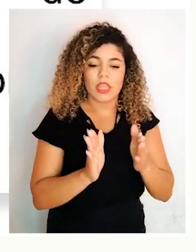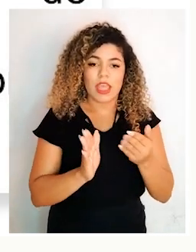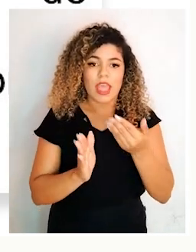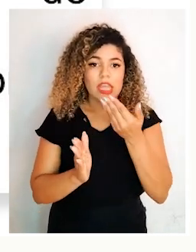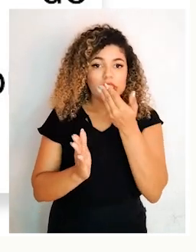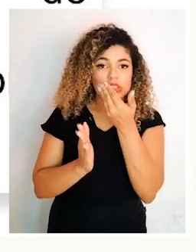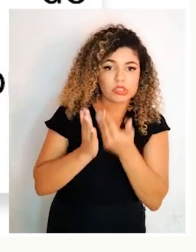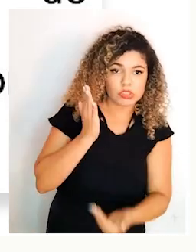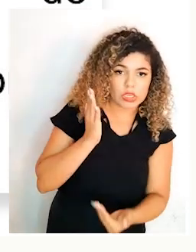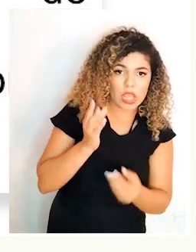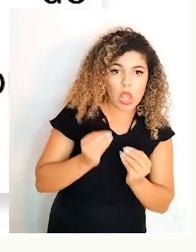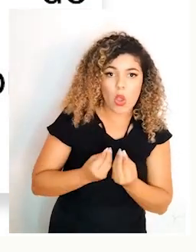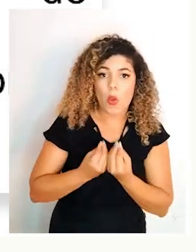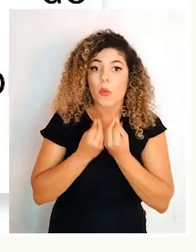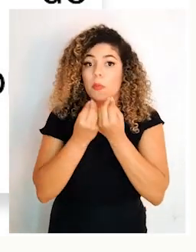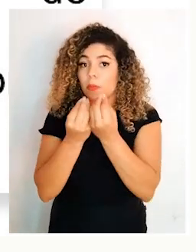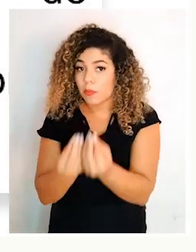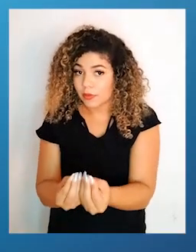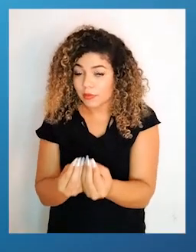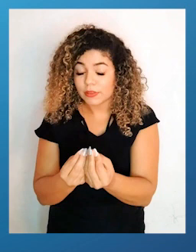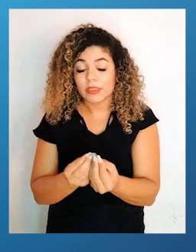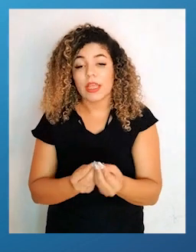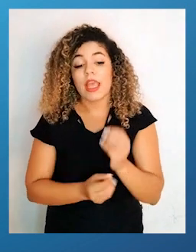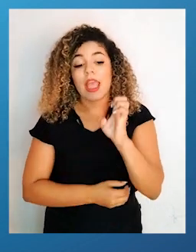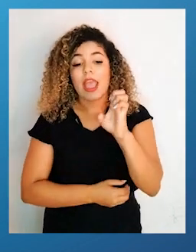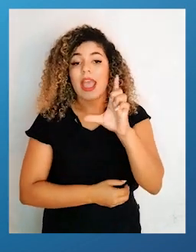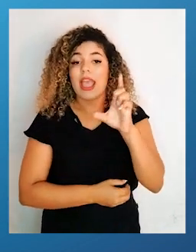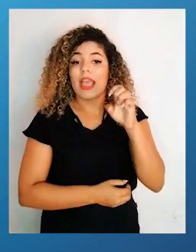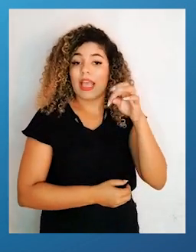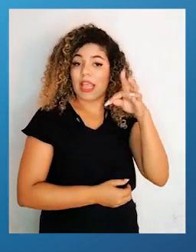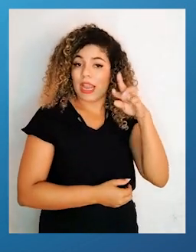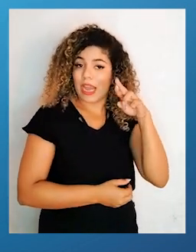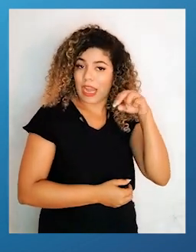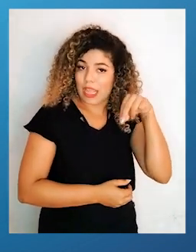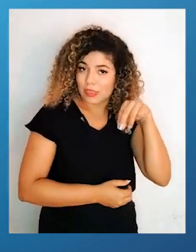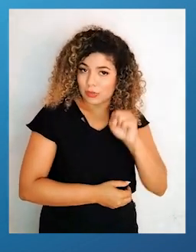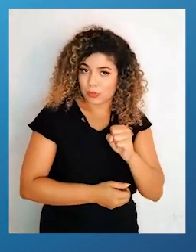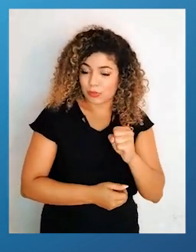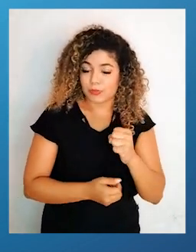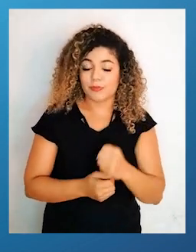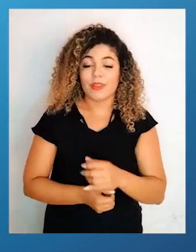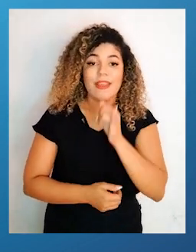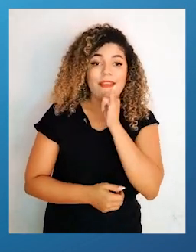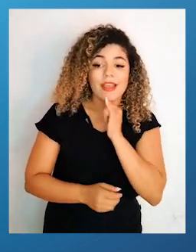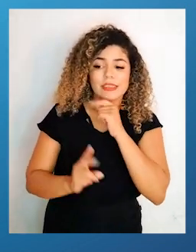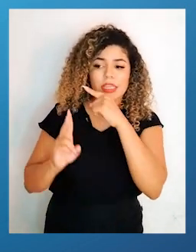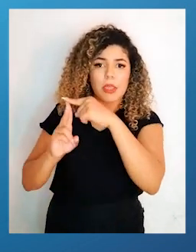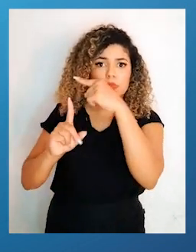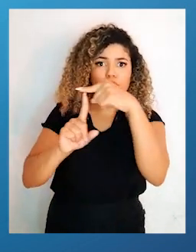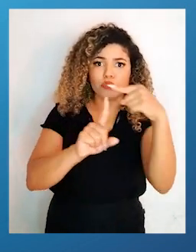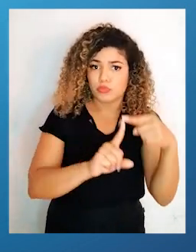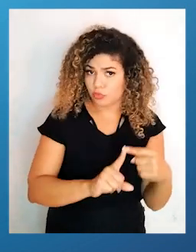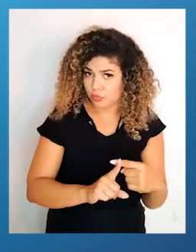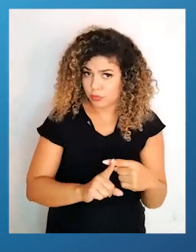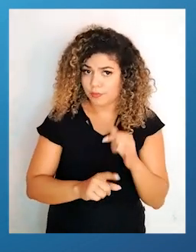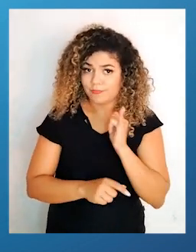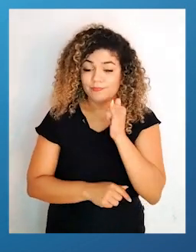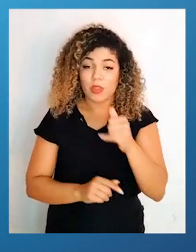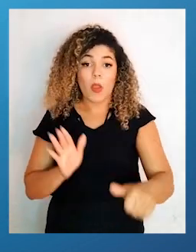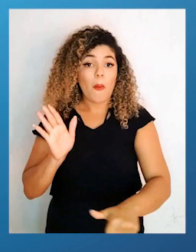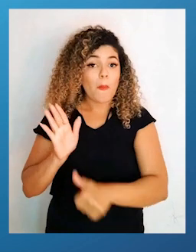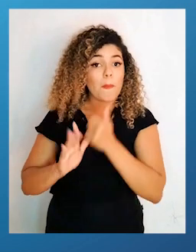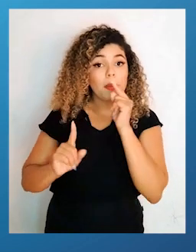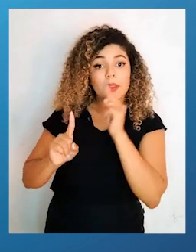ou fornecer elétrons para um corpo. Aqui nós temos alguns exemplos dos tipos de eletrização. O primeiro tipo é